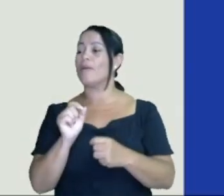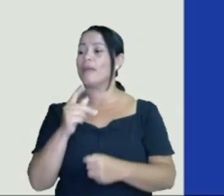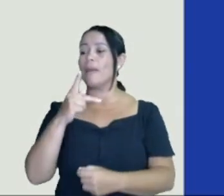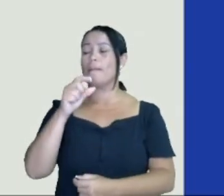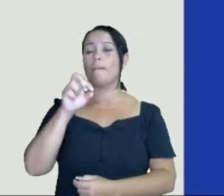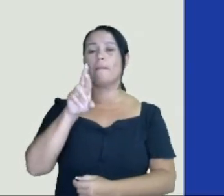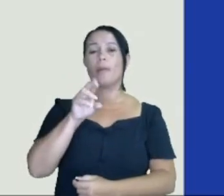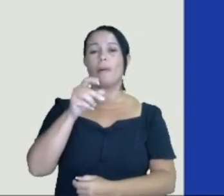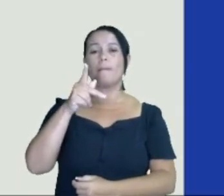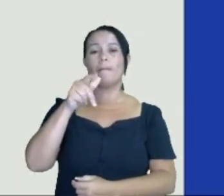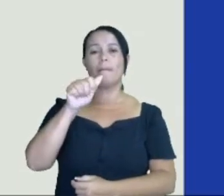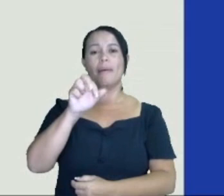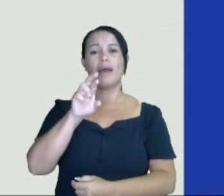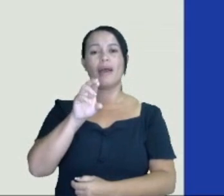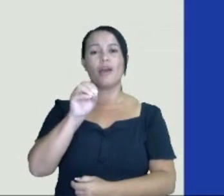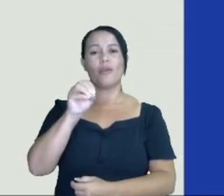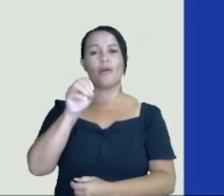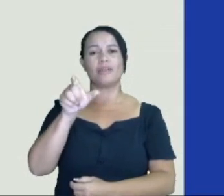as regras, professor?